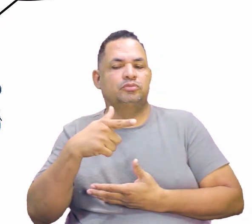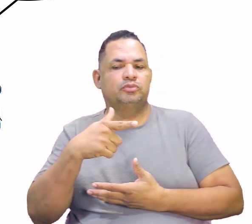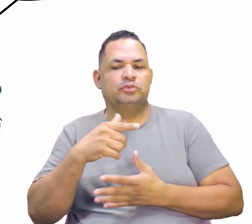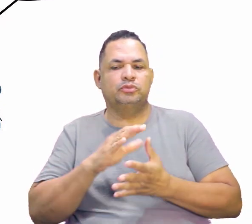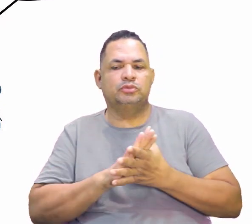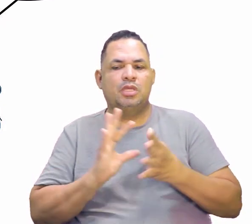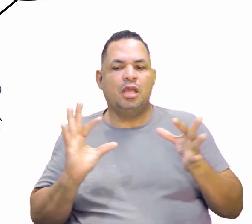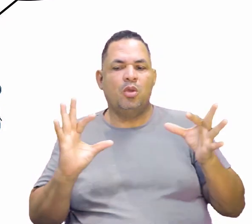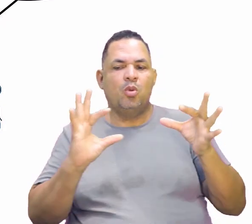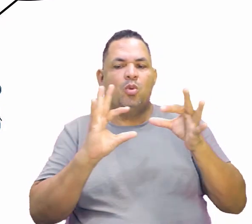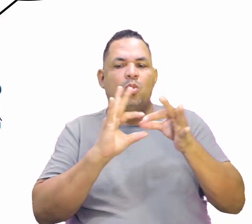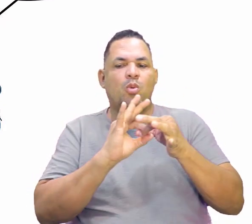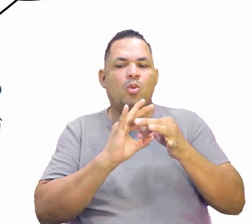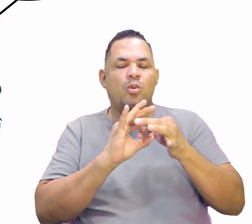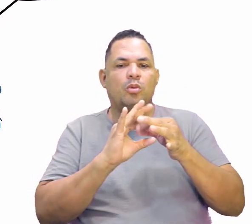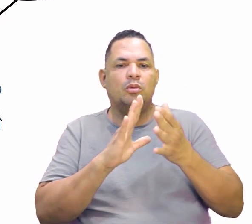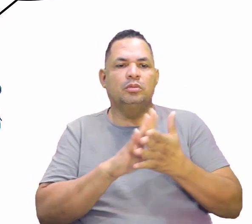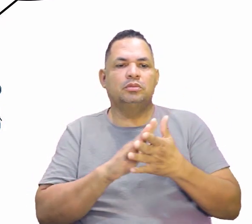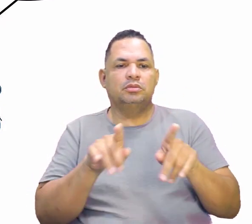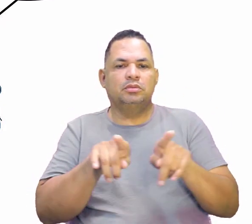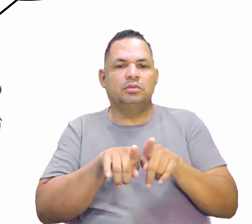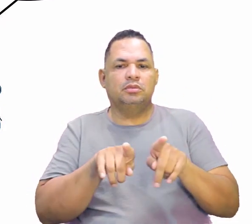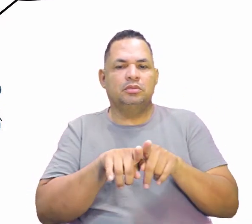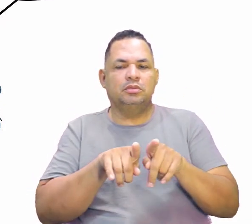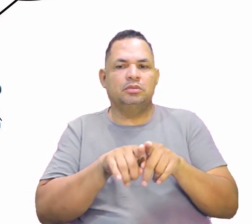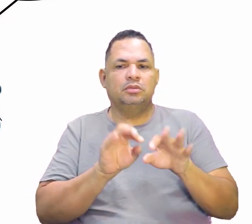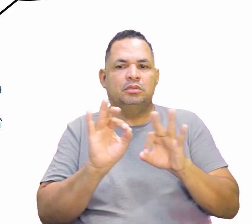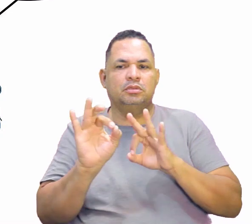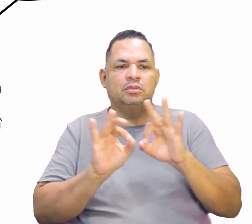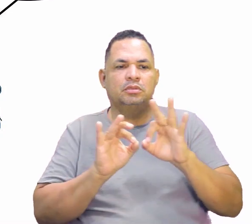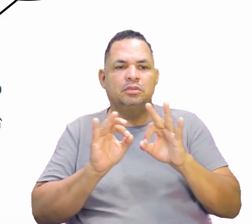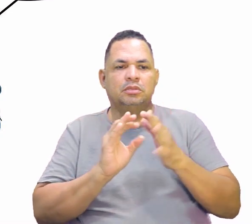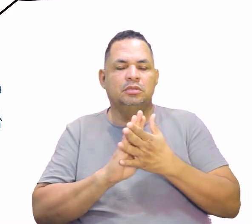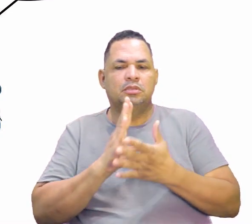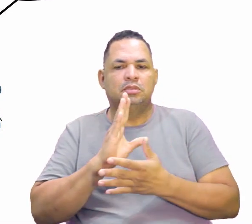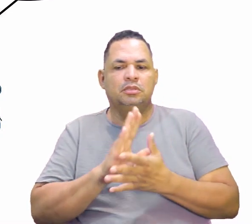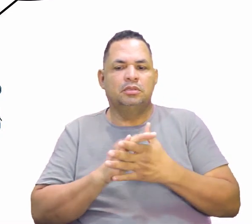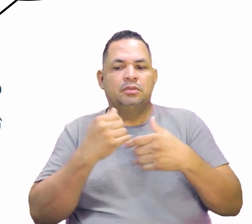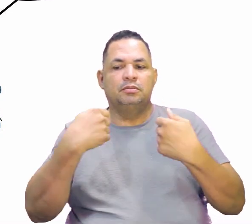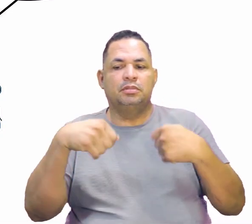conjunções coordenativas, e temos também as orações coordenadas